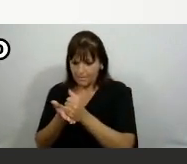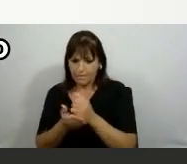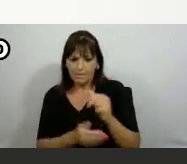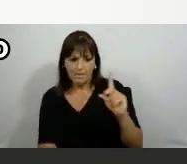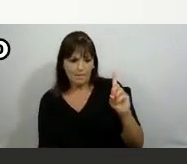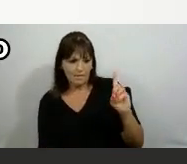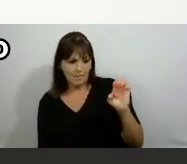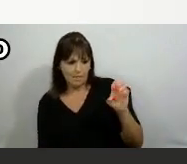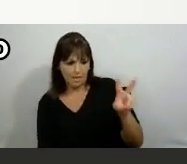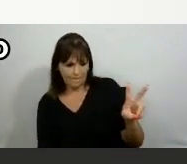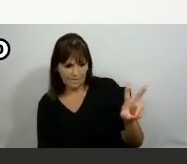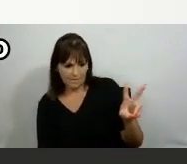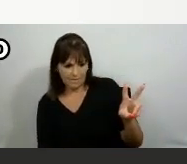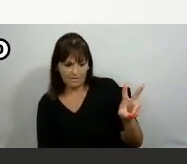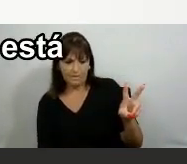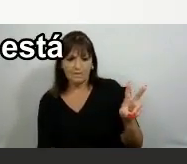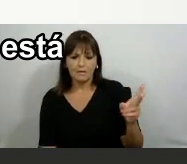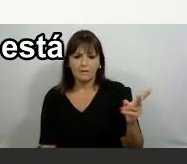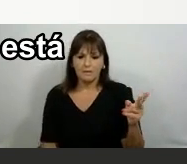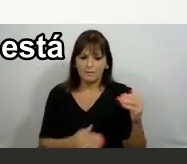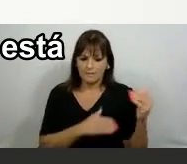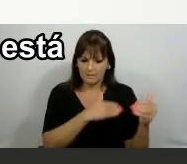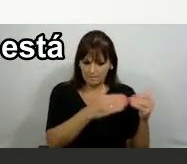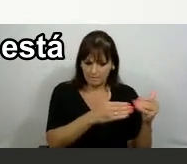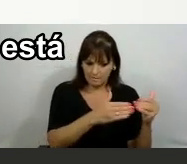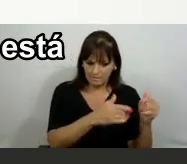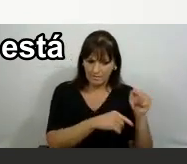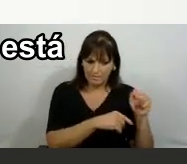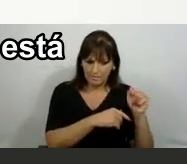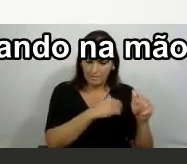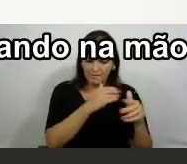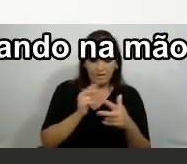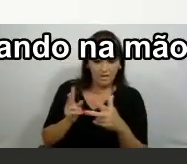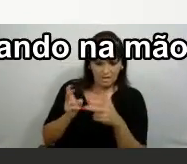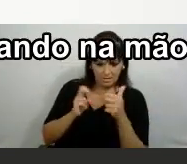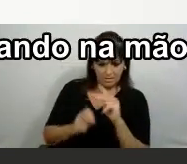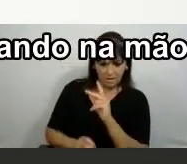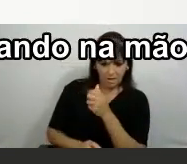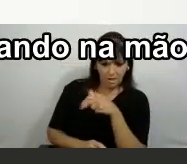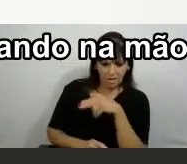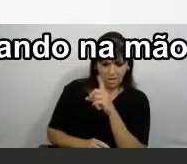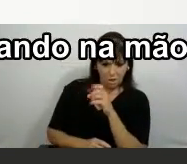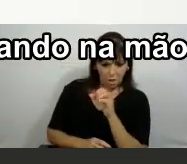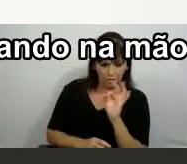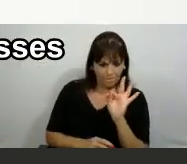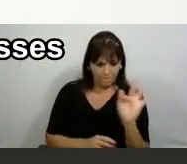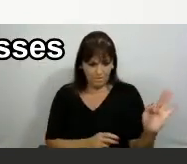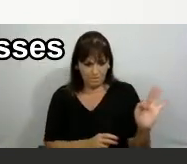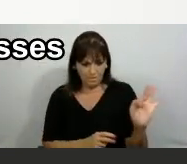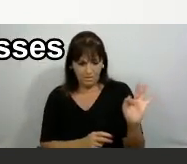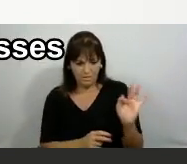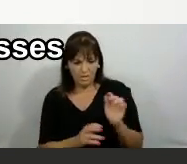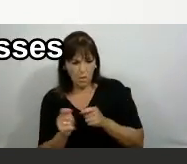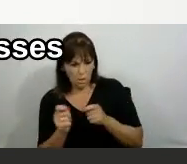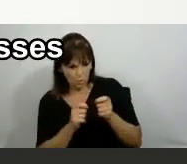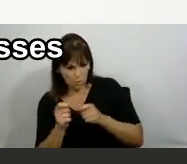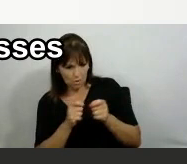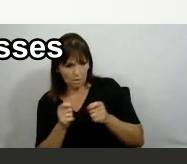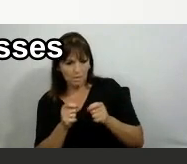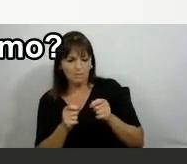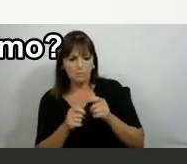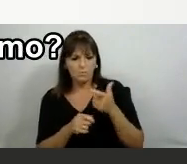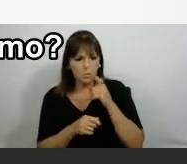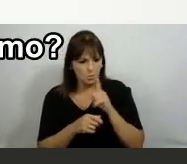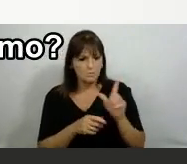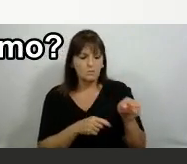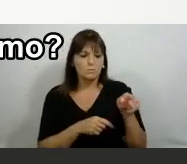nisso? E os devs estão recebendo o handoff de verdade? A gente está controlando? Esse handoff está chegando na mão de quem tem que chegar?